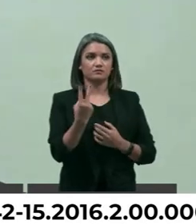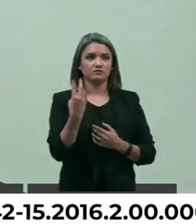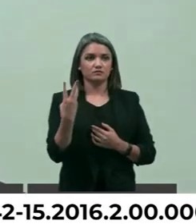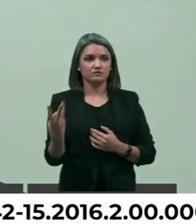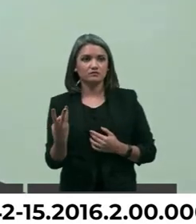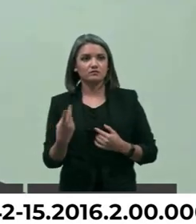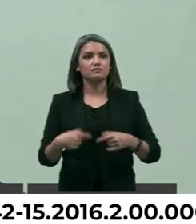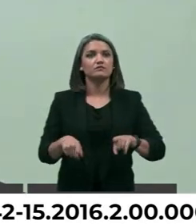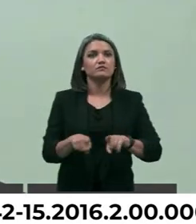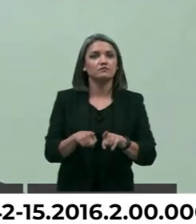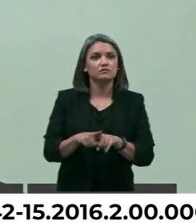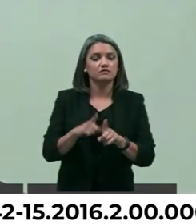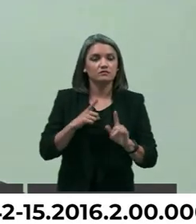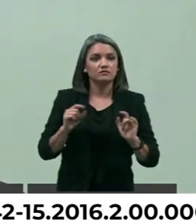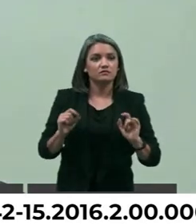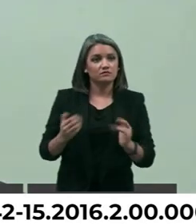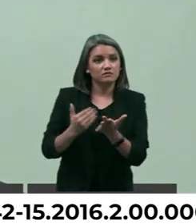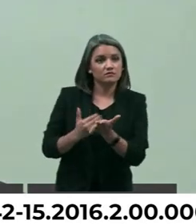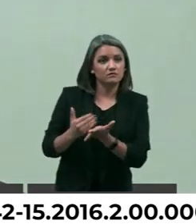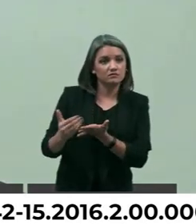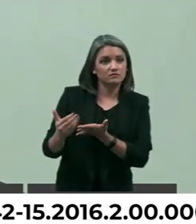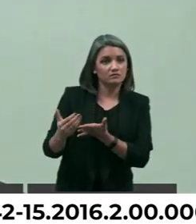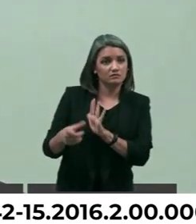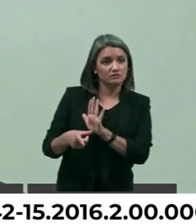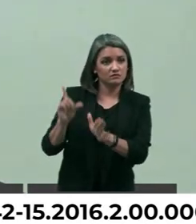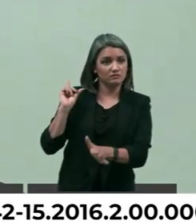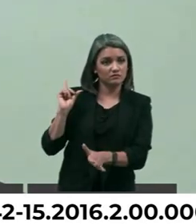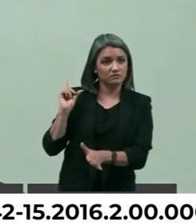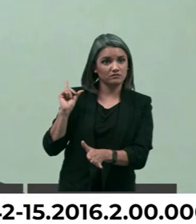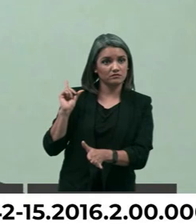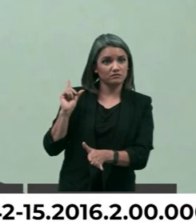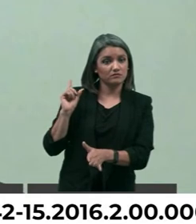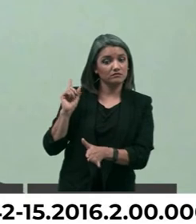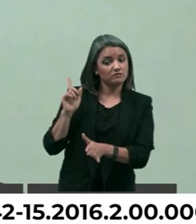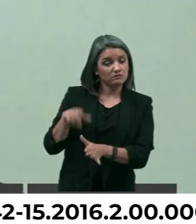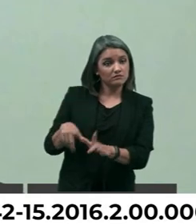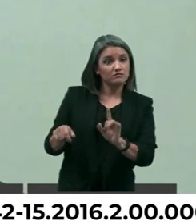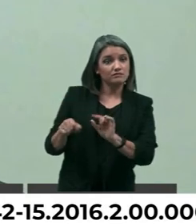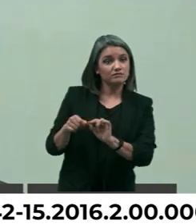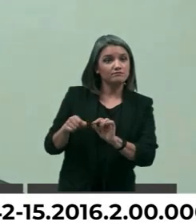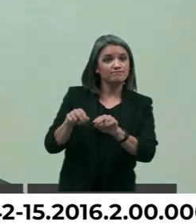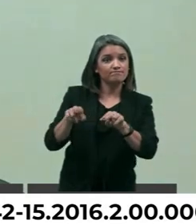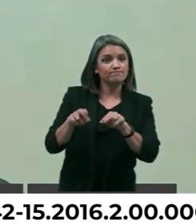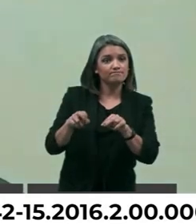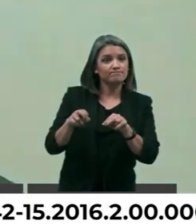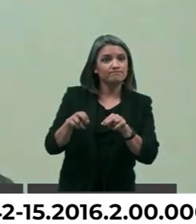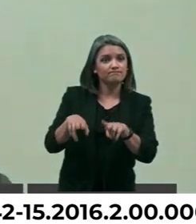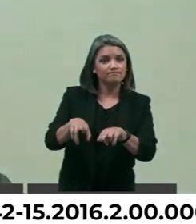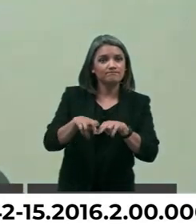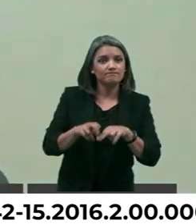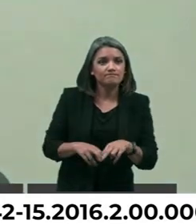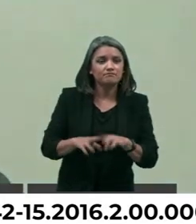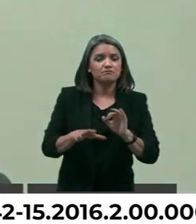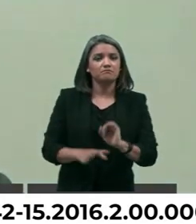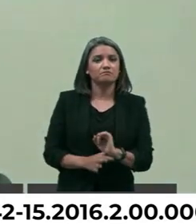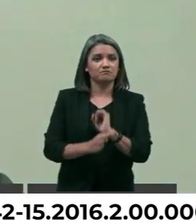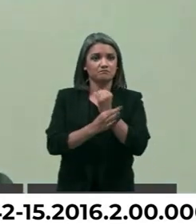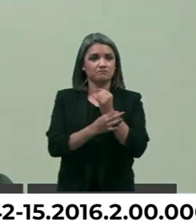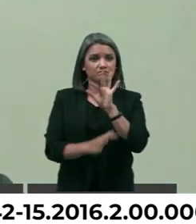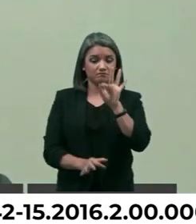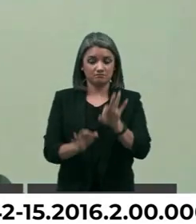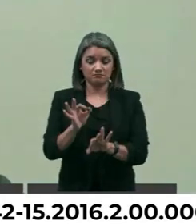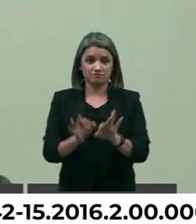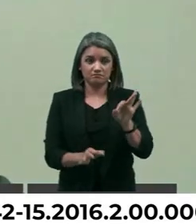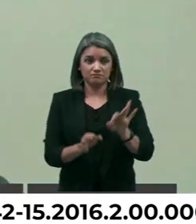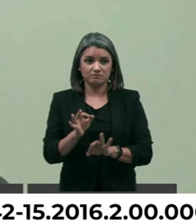do acordo proferido inicialmente, como medida premente a se recompor a estabilidade jurídica diante